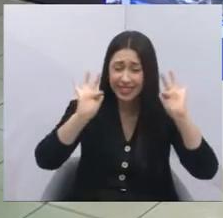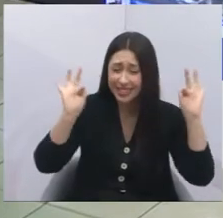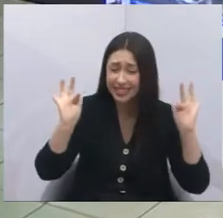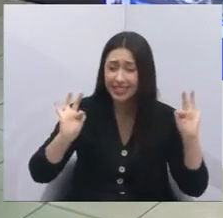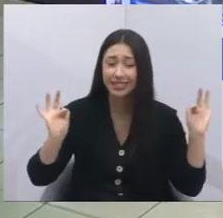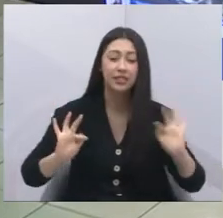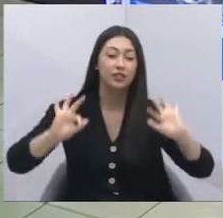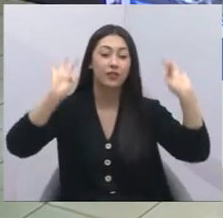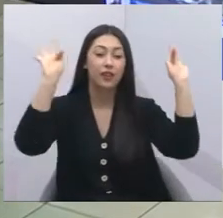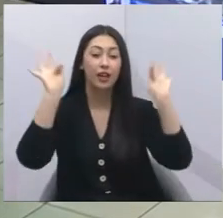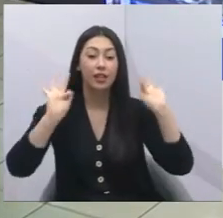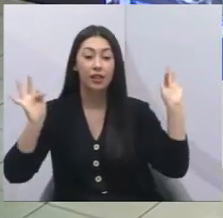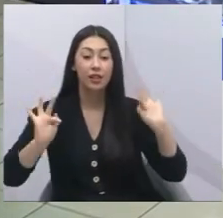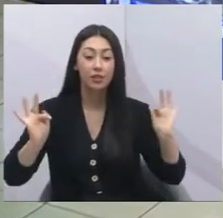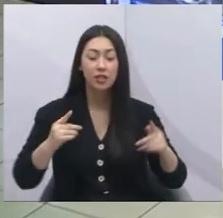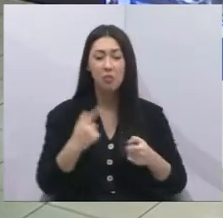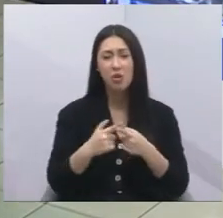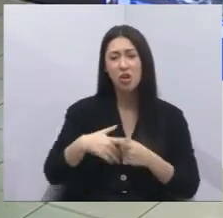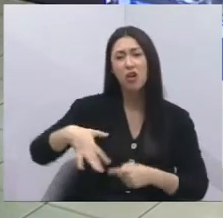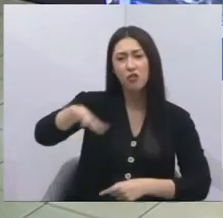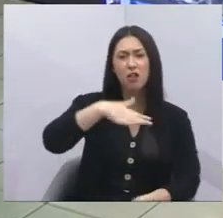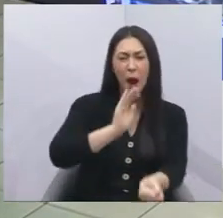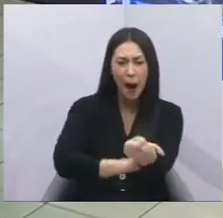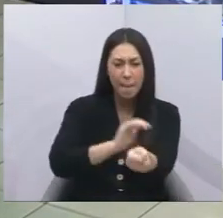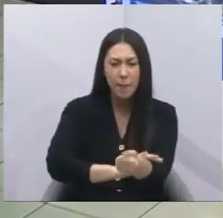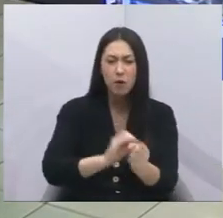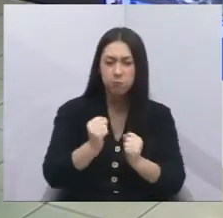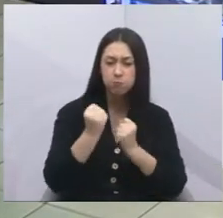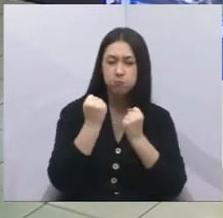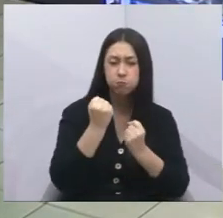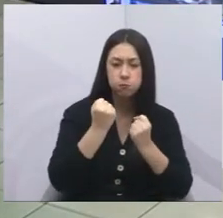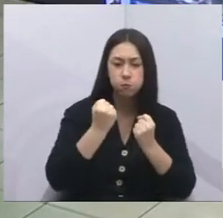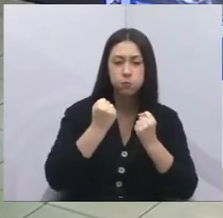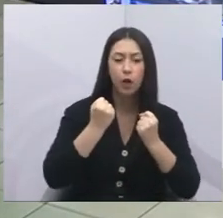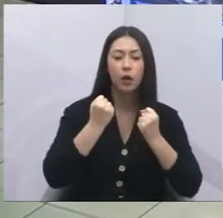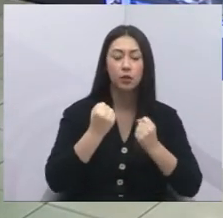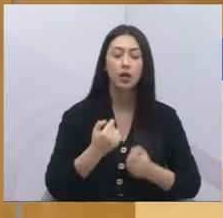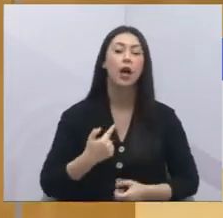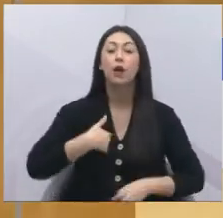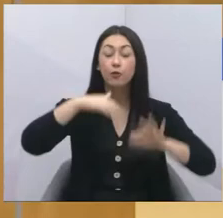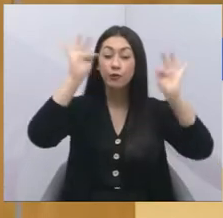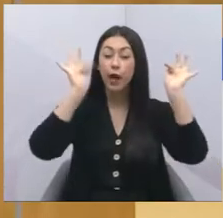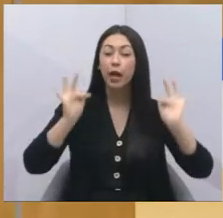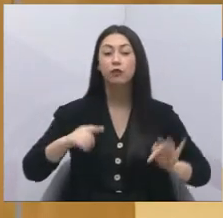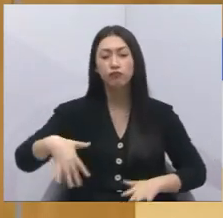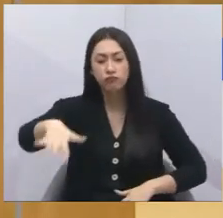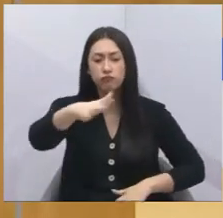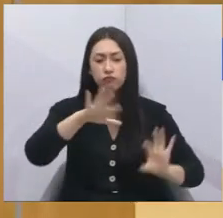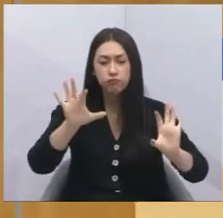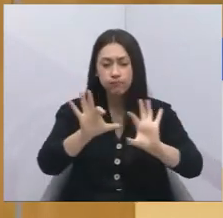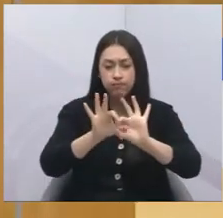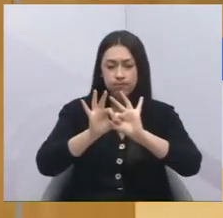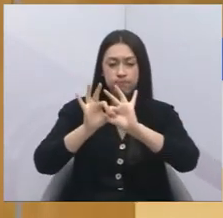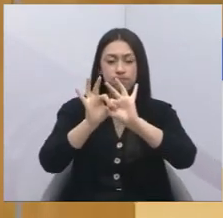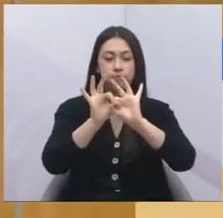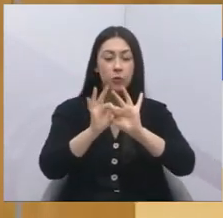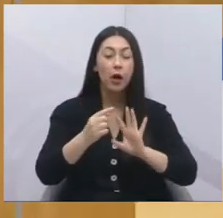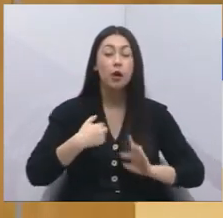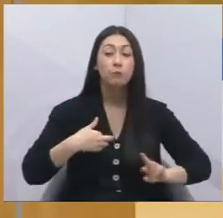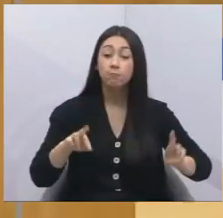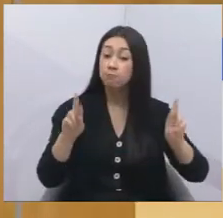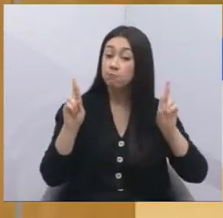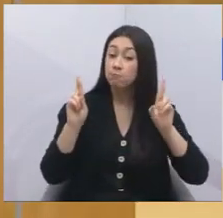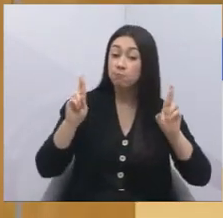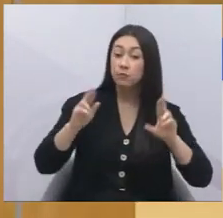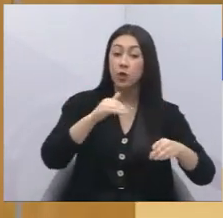muito feliz da garra de vocês, fico muito feliz da união de vocês. Eu espero